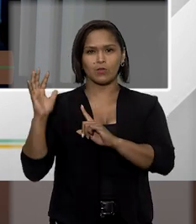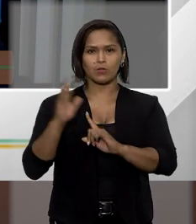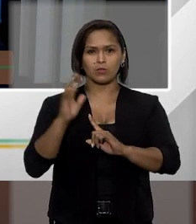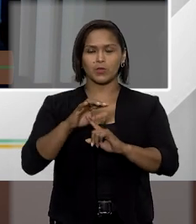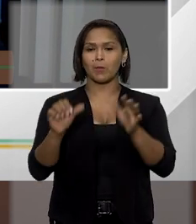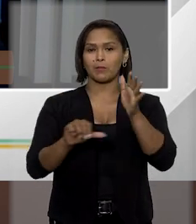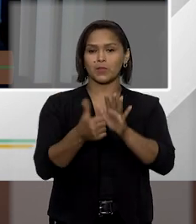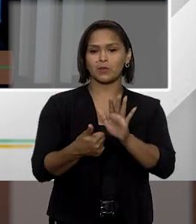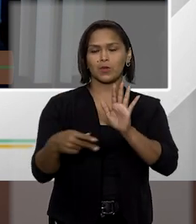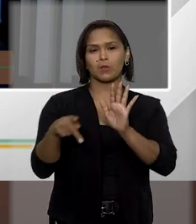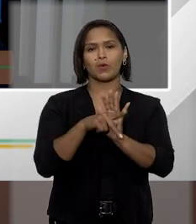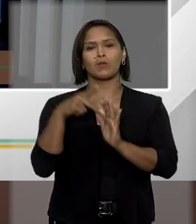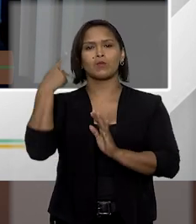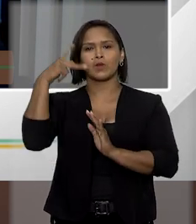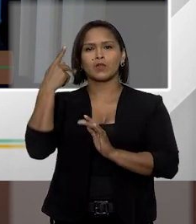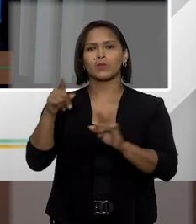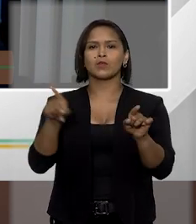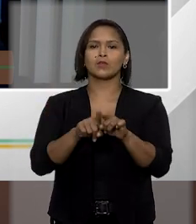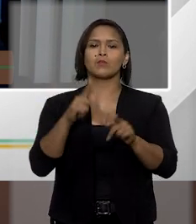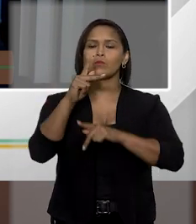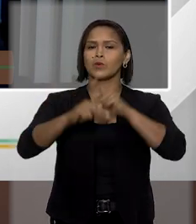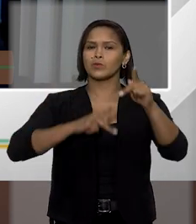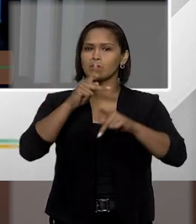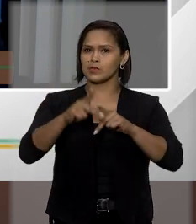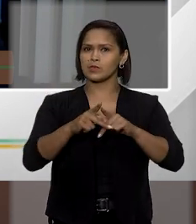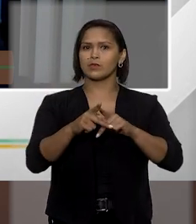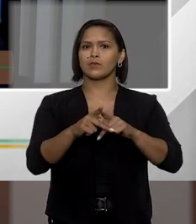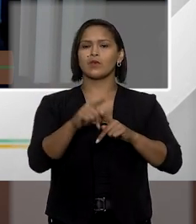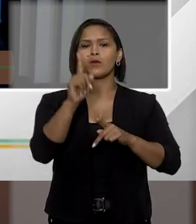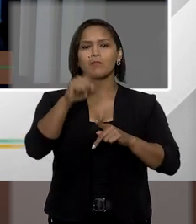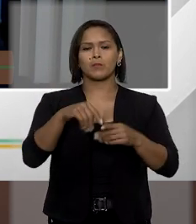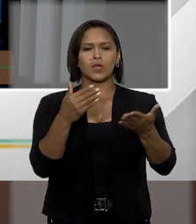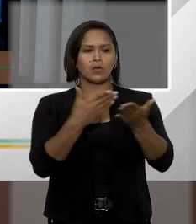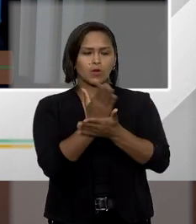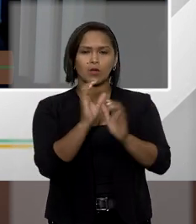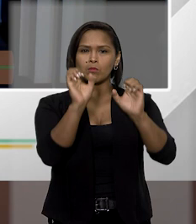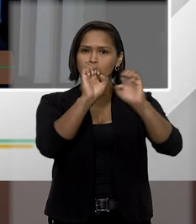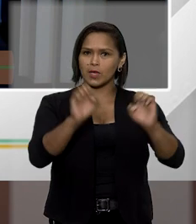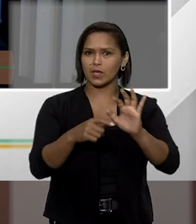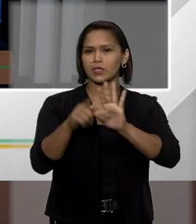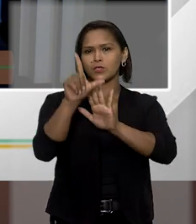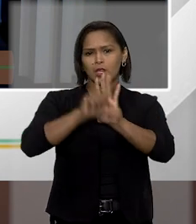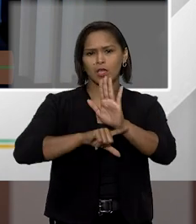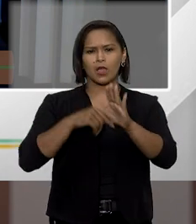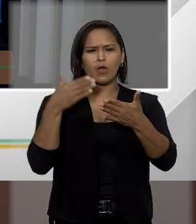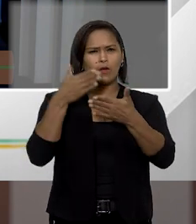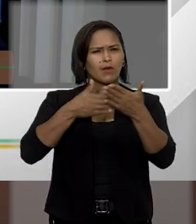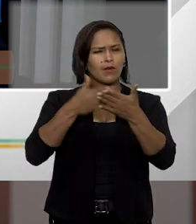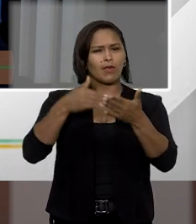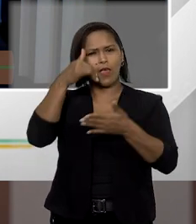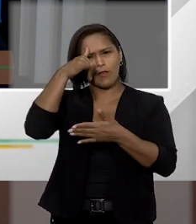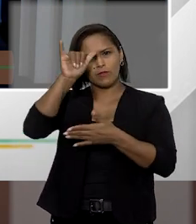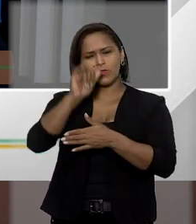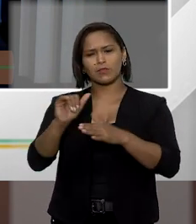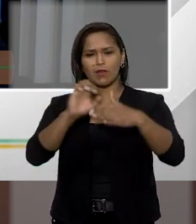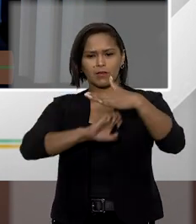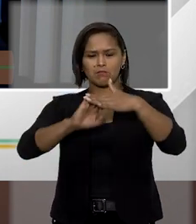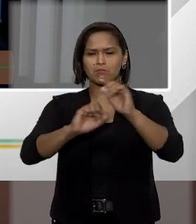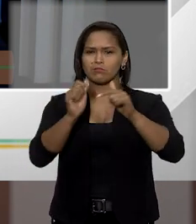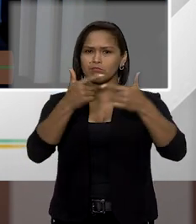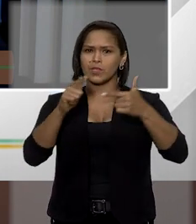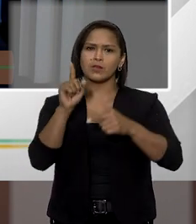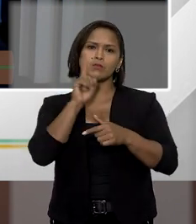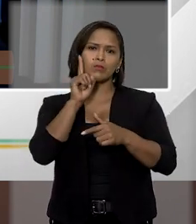pressão, primeiro do próprio parlamento e segundo da própria população, pela edição de um mecanismo legal capaz de coibir as grandes empresas norte-americanas